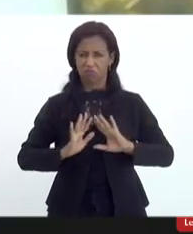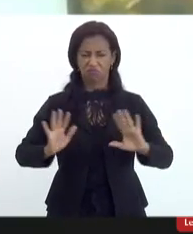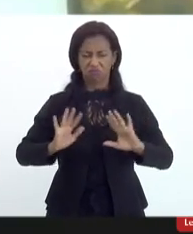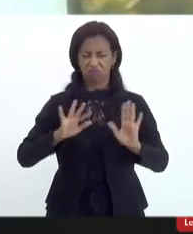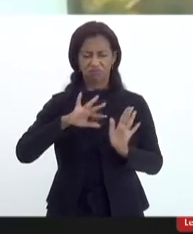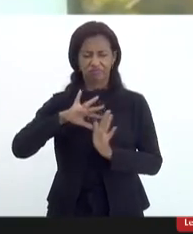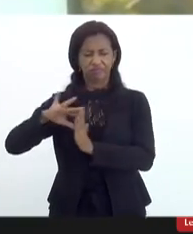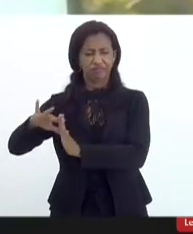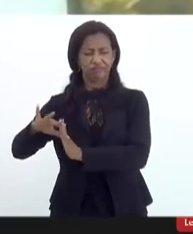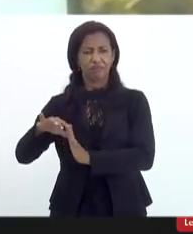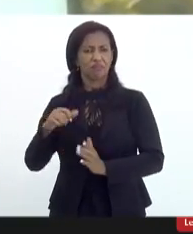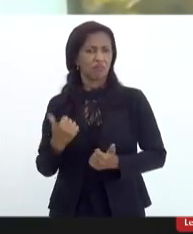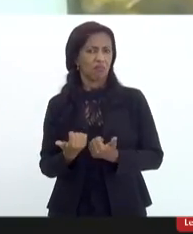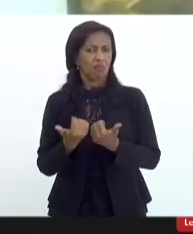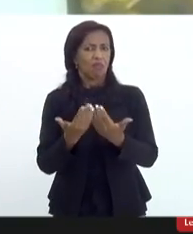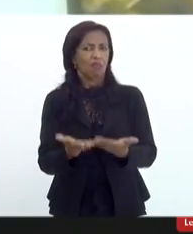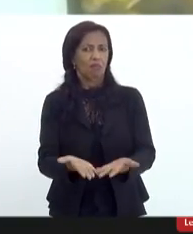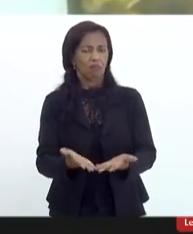Pois isso